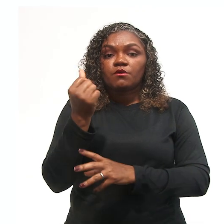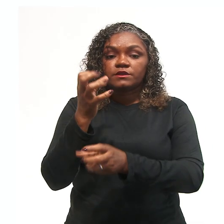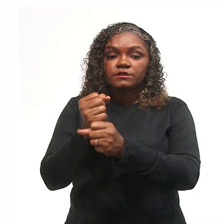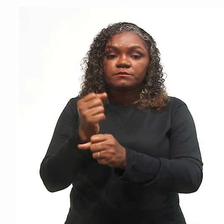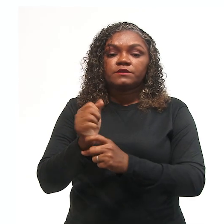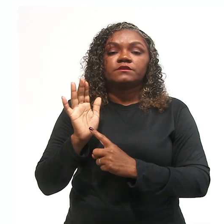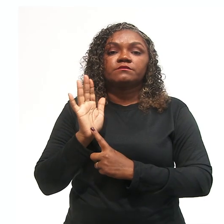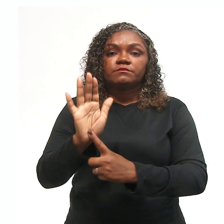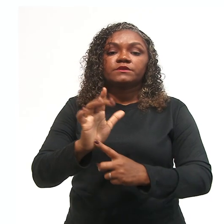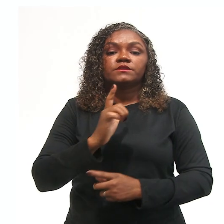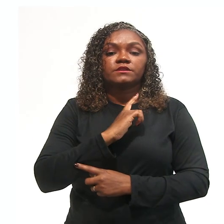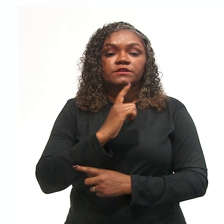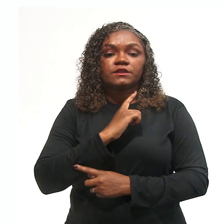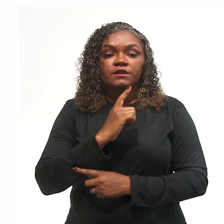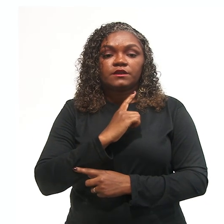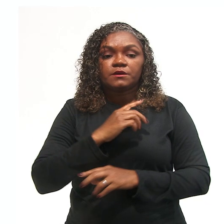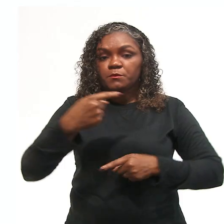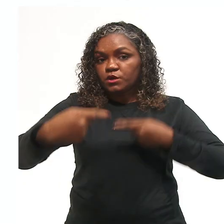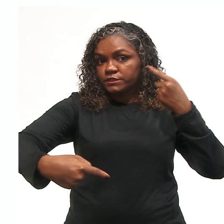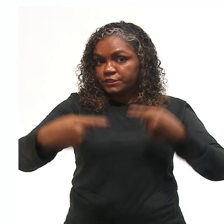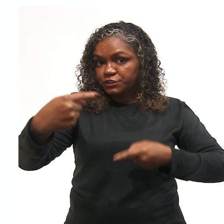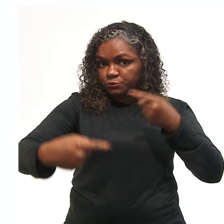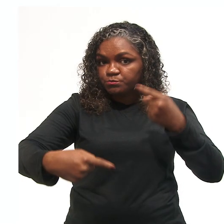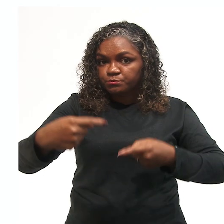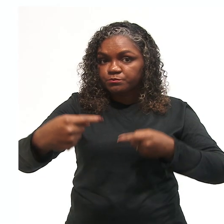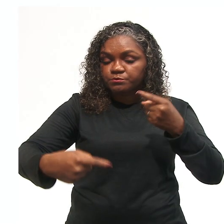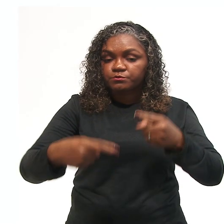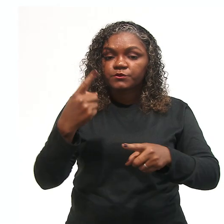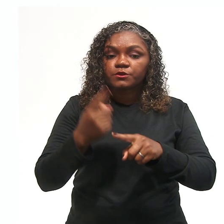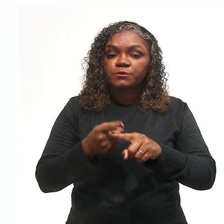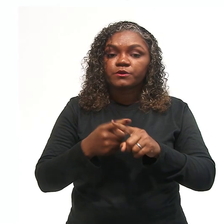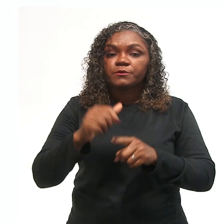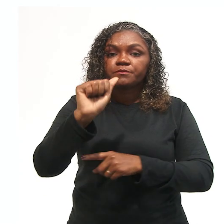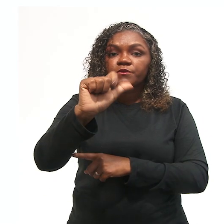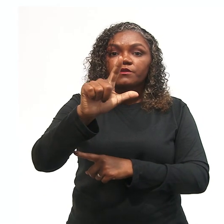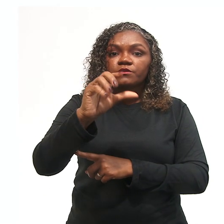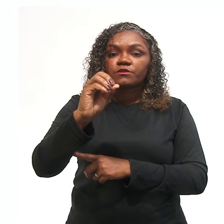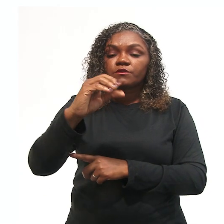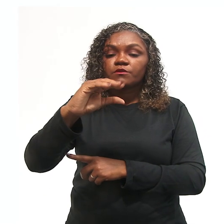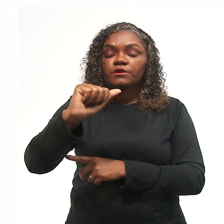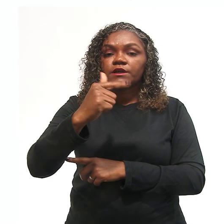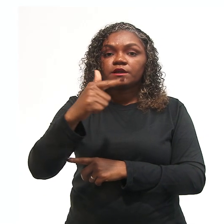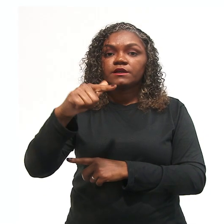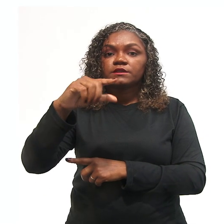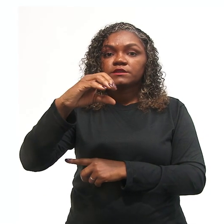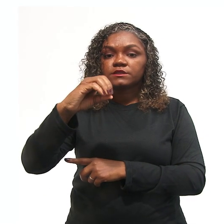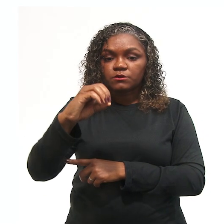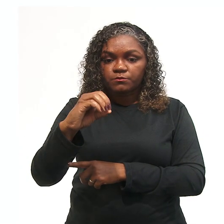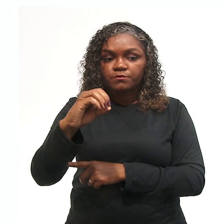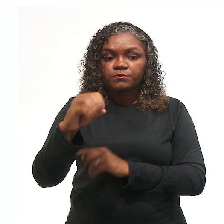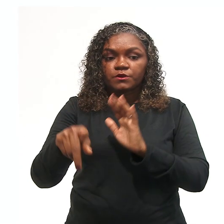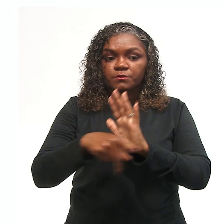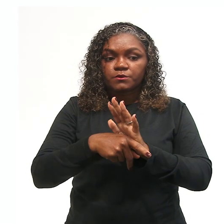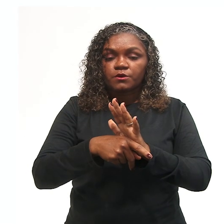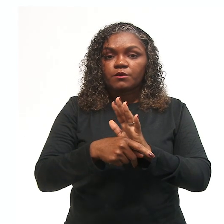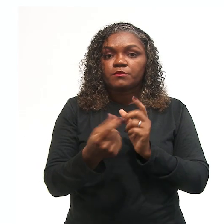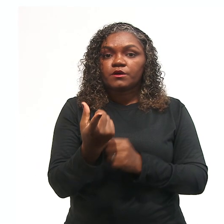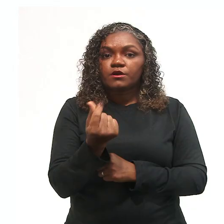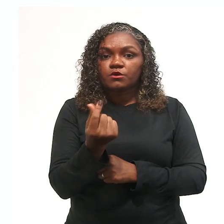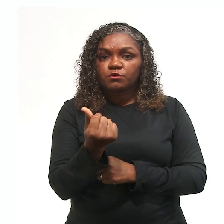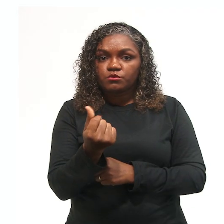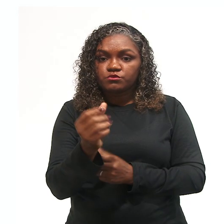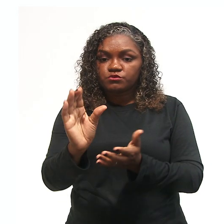o orçamento apresenta um viés político, né, porque ele é essa alocação de recursos, né, justificado pelo